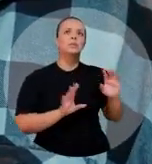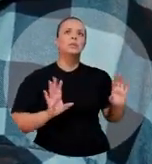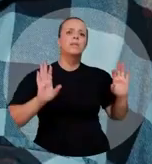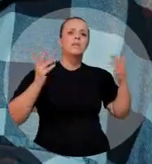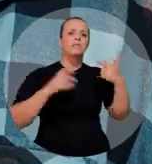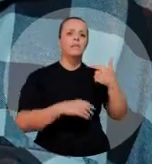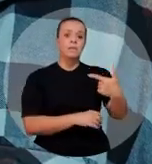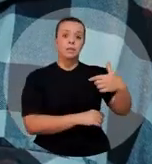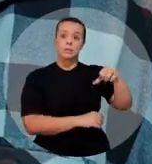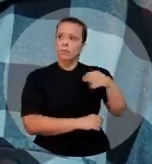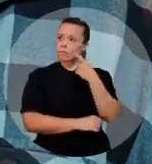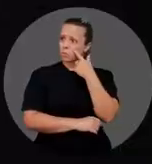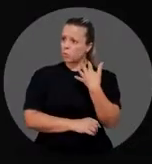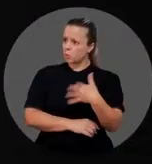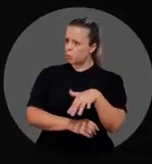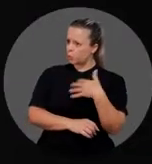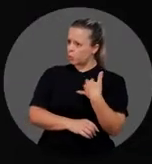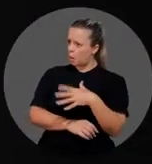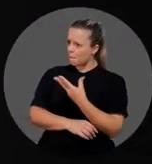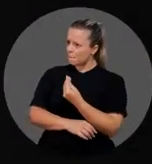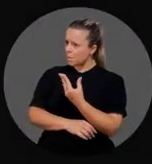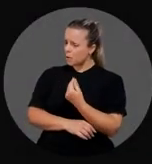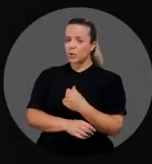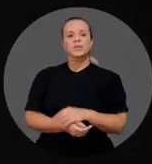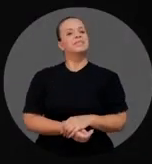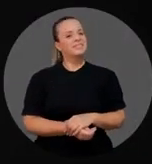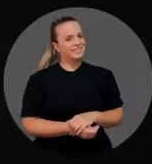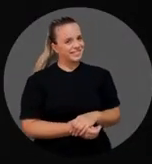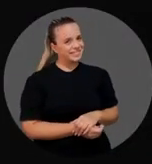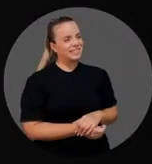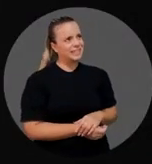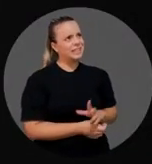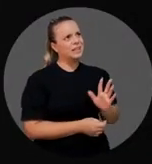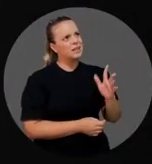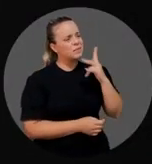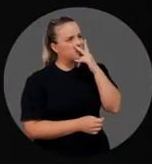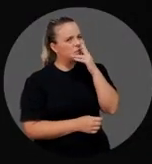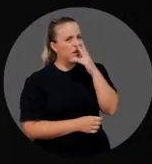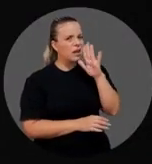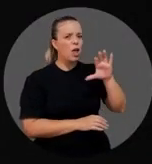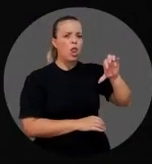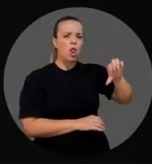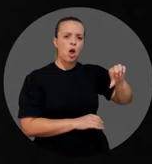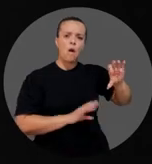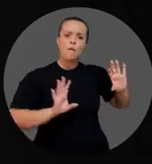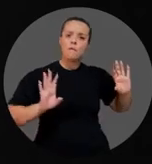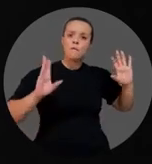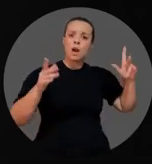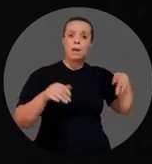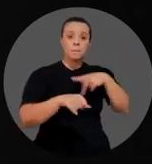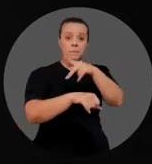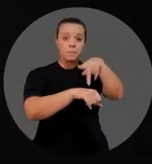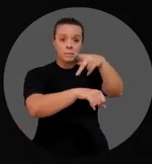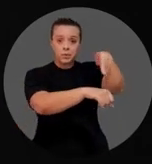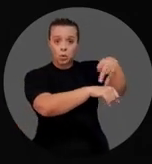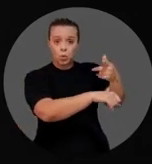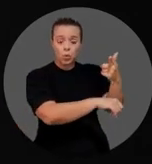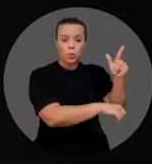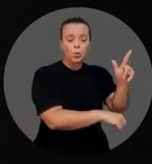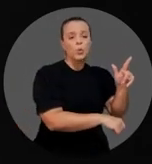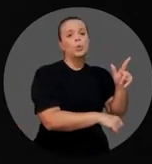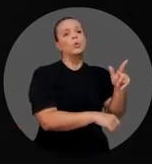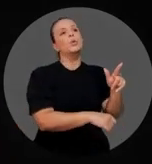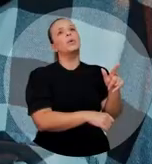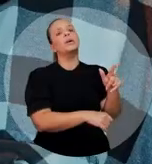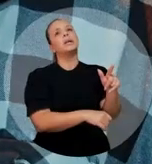para 29 festivais. Olha só, caraca, bastante. Ele foi para acho que uns 9 festivais